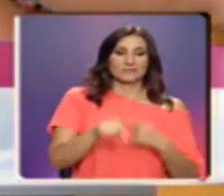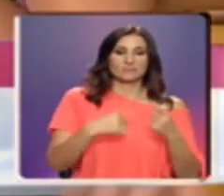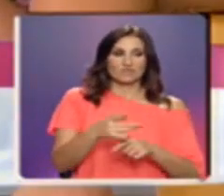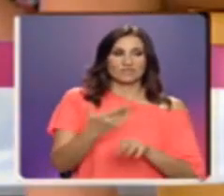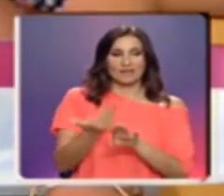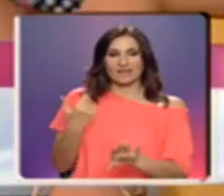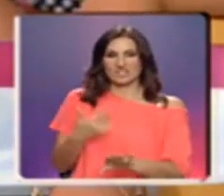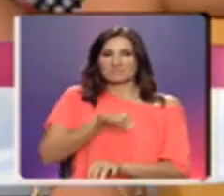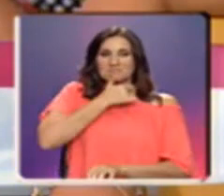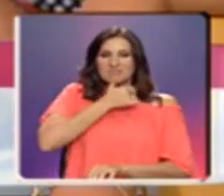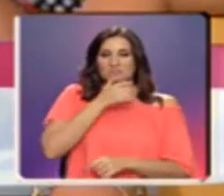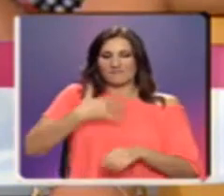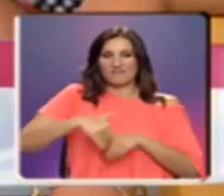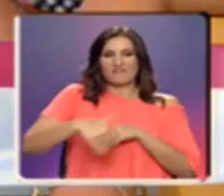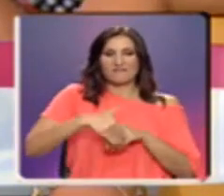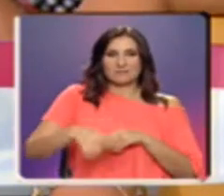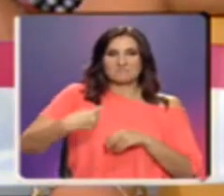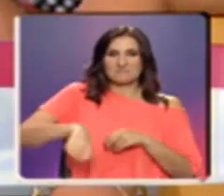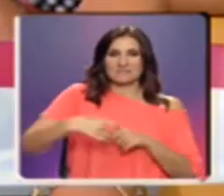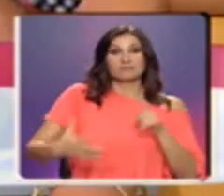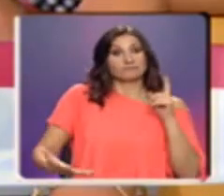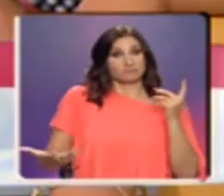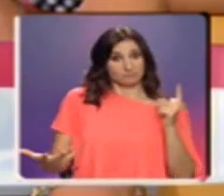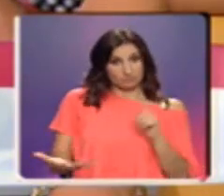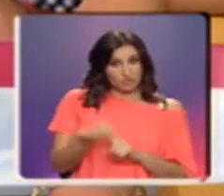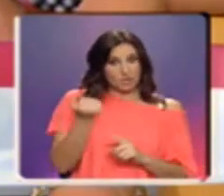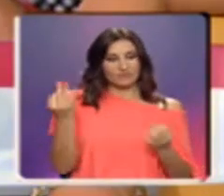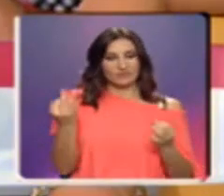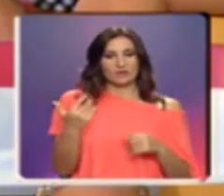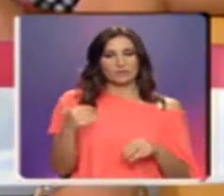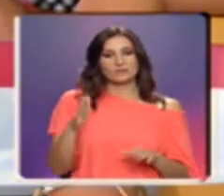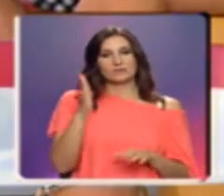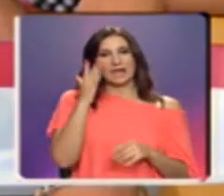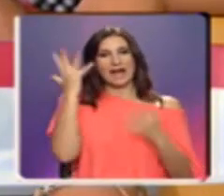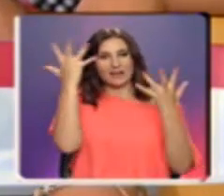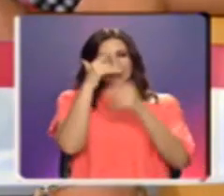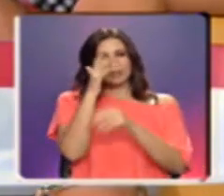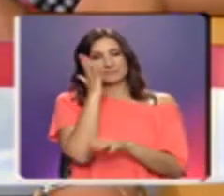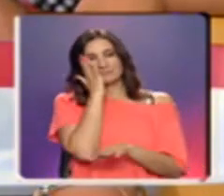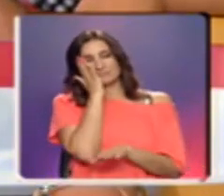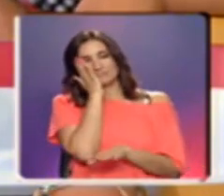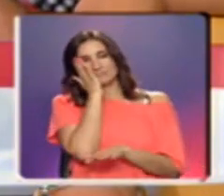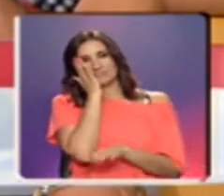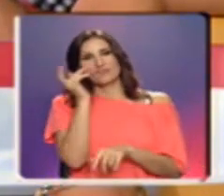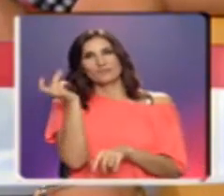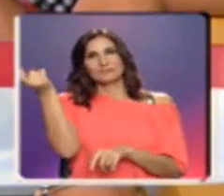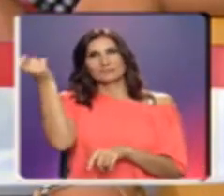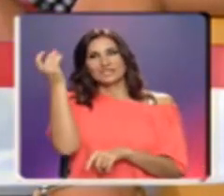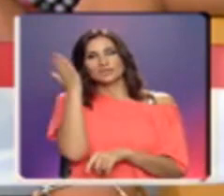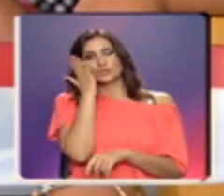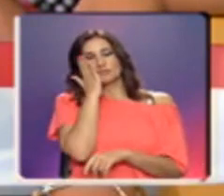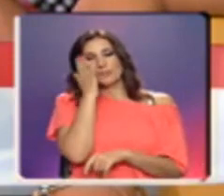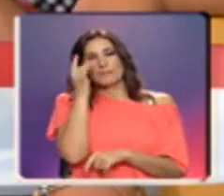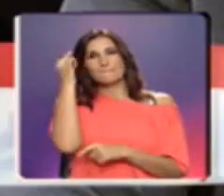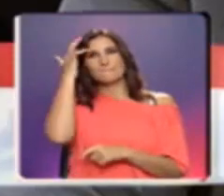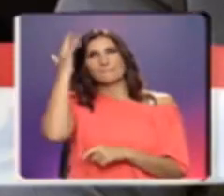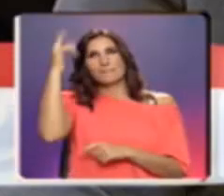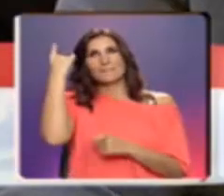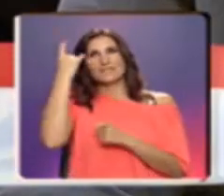Sporting, conseguiu. Quando se deitou nessa noite, o que é que pensou?